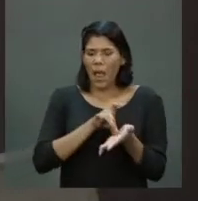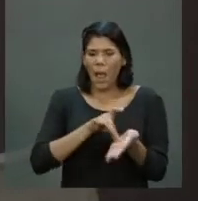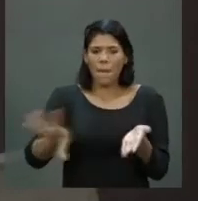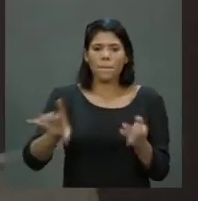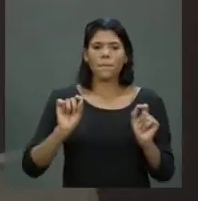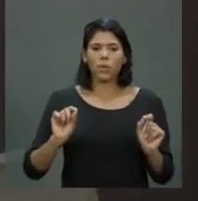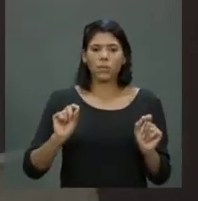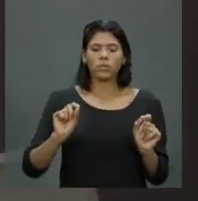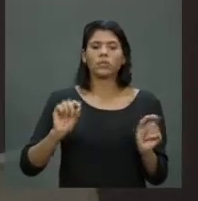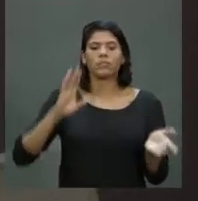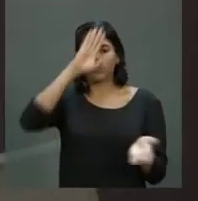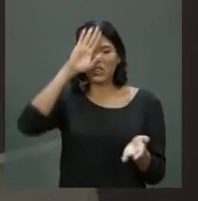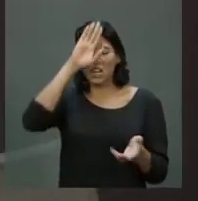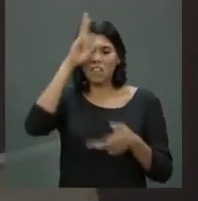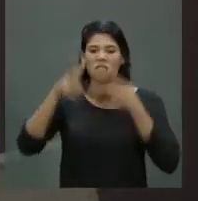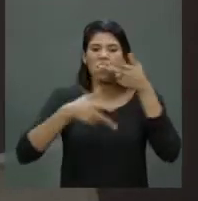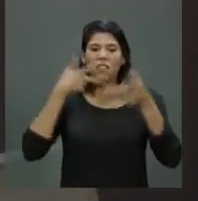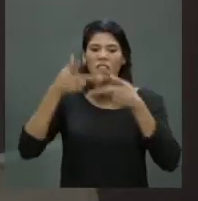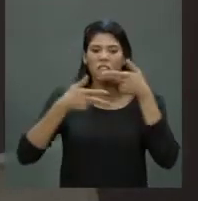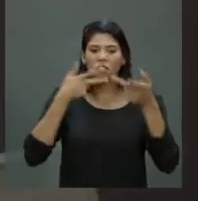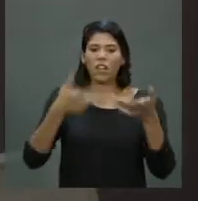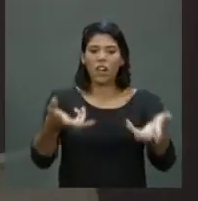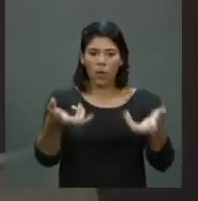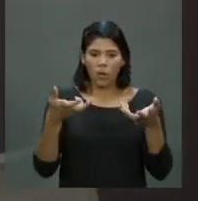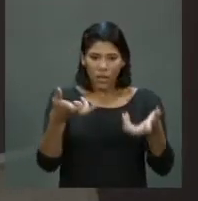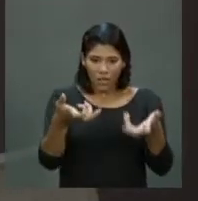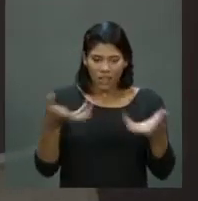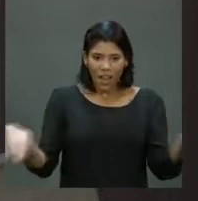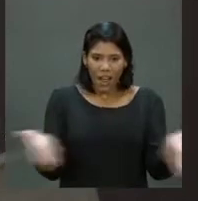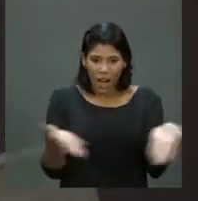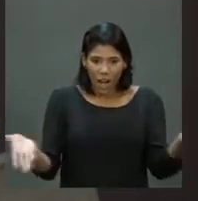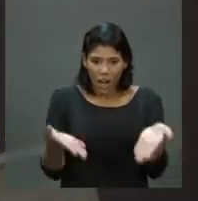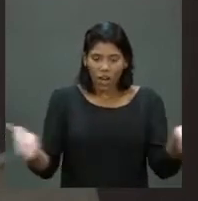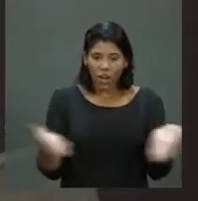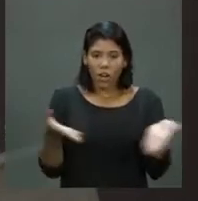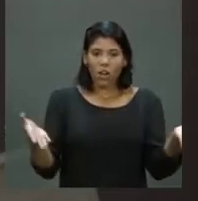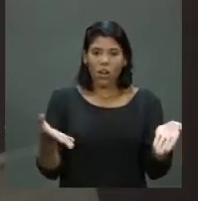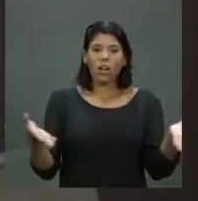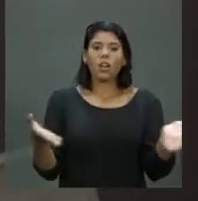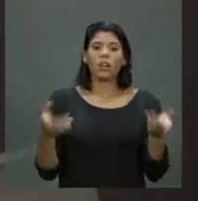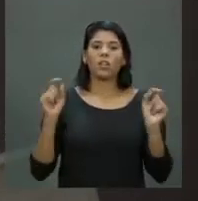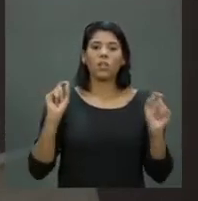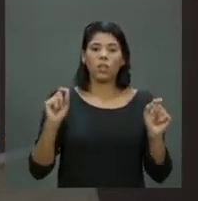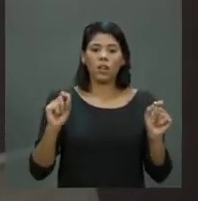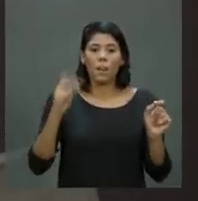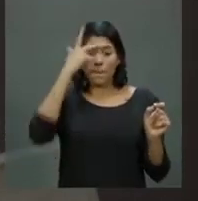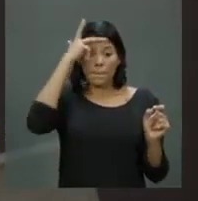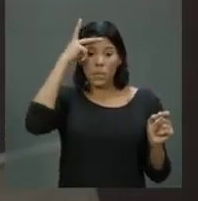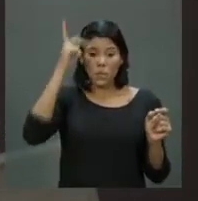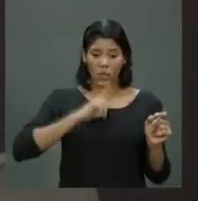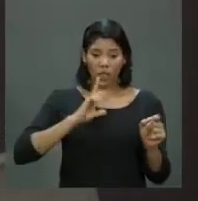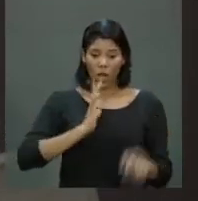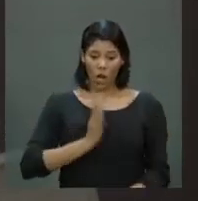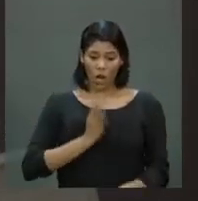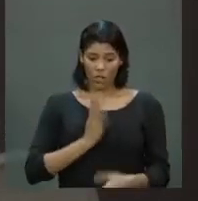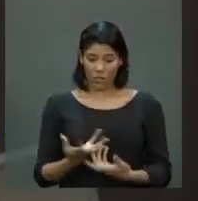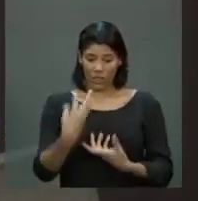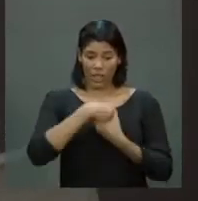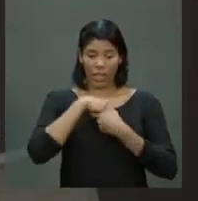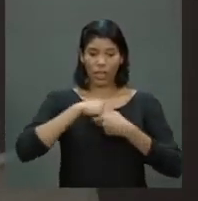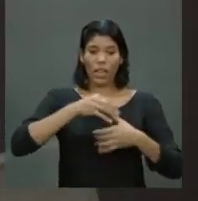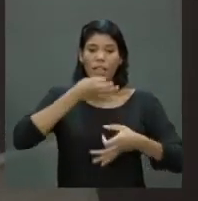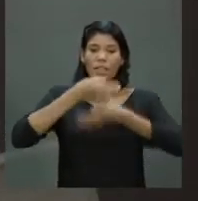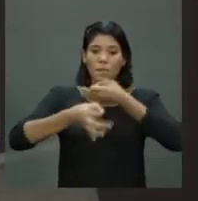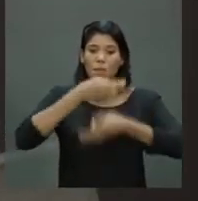declarações neofascistas de Bolsonaro, eu queria aqui conclamar aqueles que temos corações democráticos, espíritos